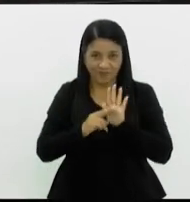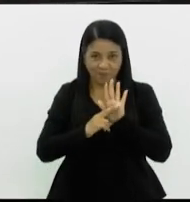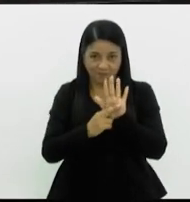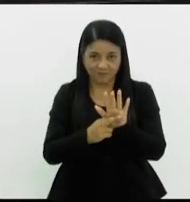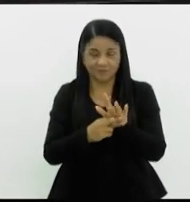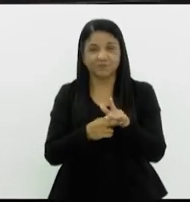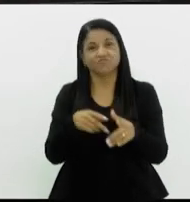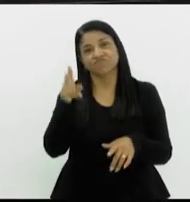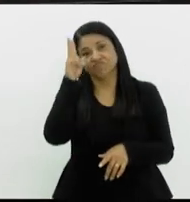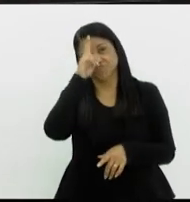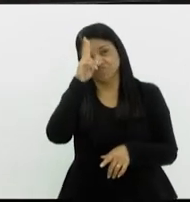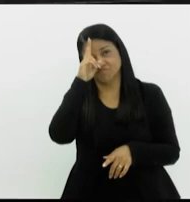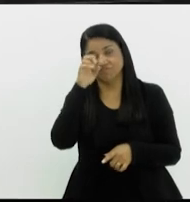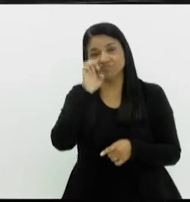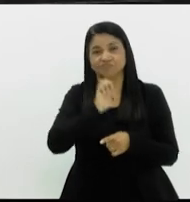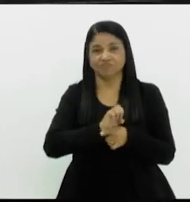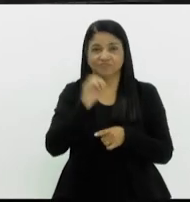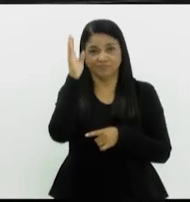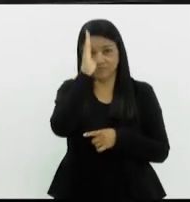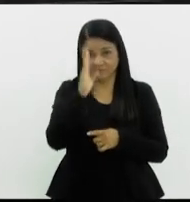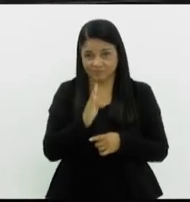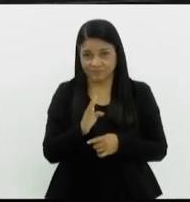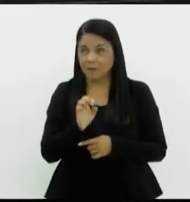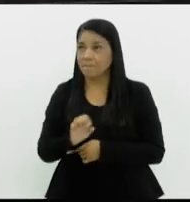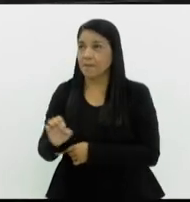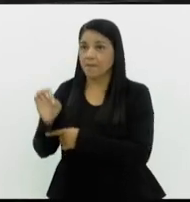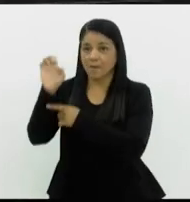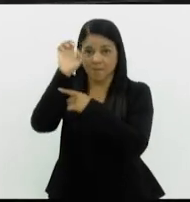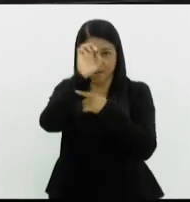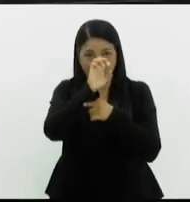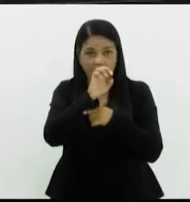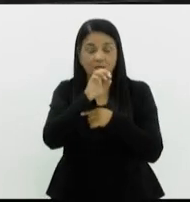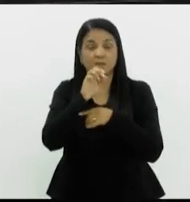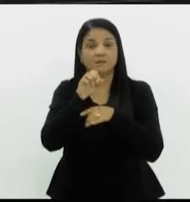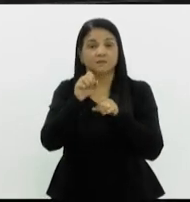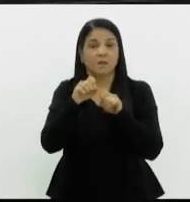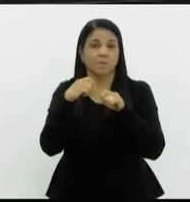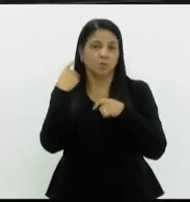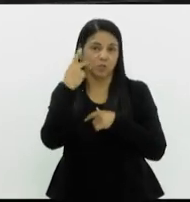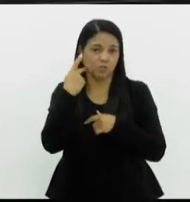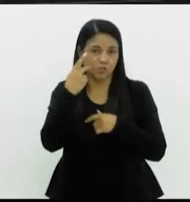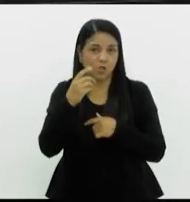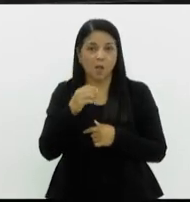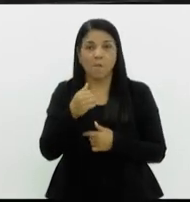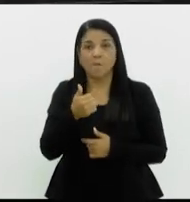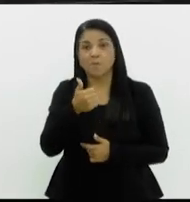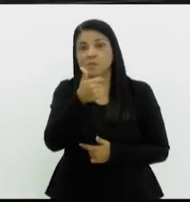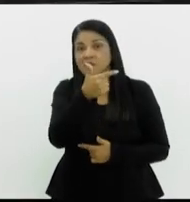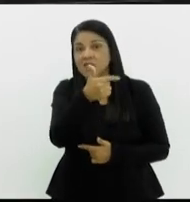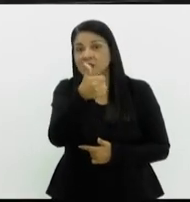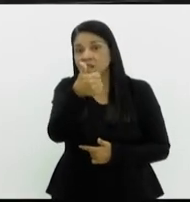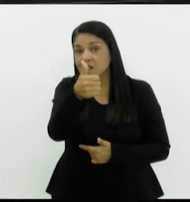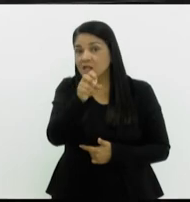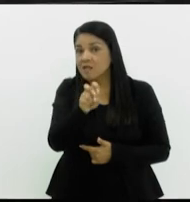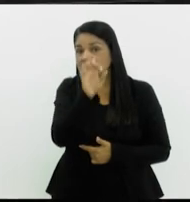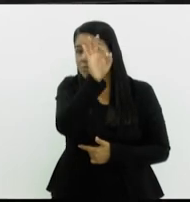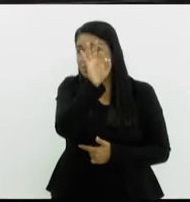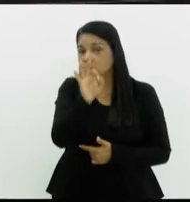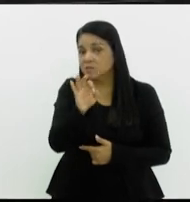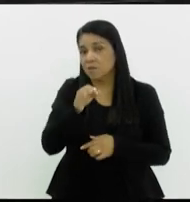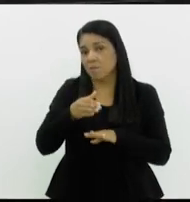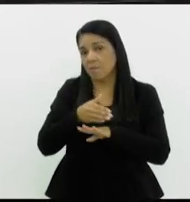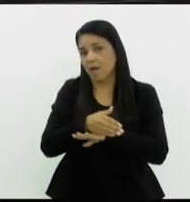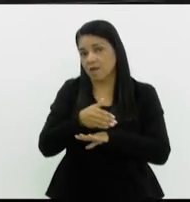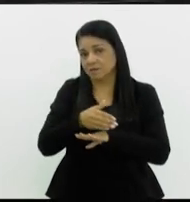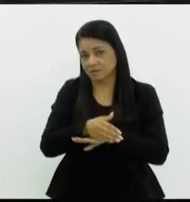no Estado brasileiro, os parlamentos brasileiros, a gente só tem cerca de 15% de participação de mulheres dentro das